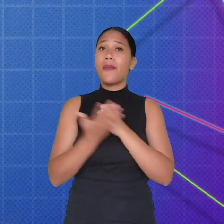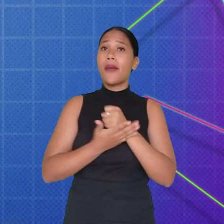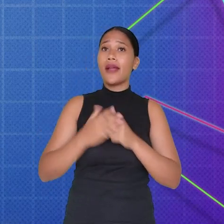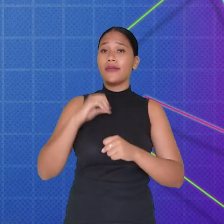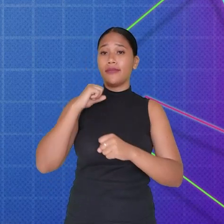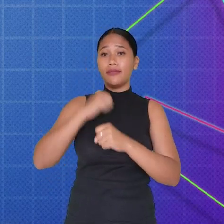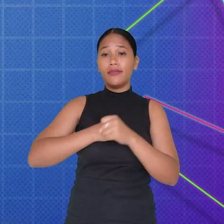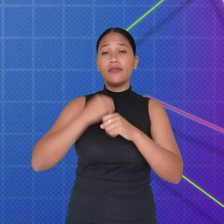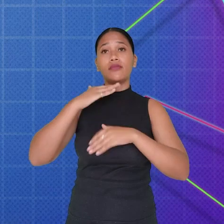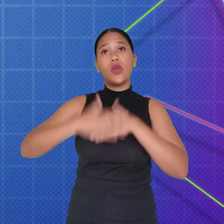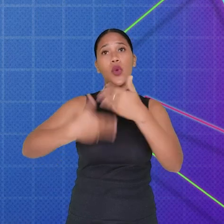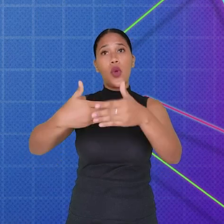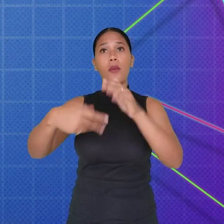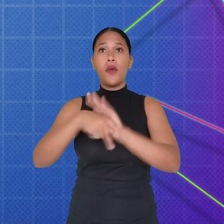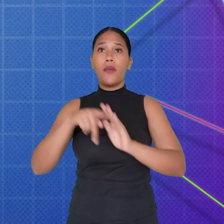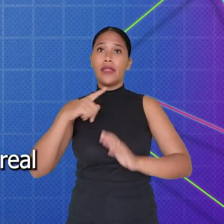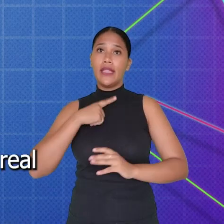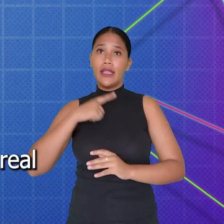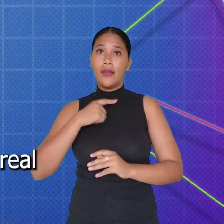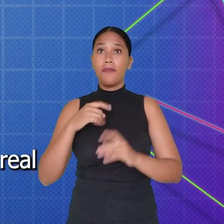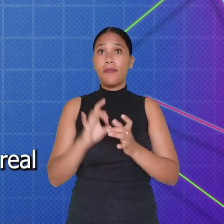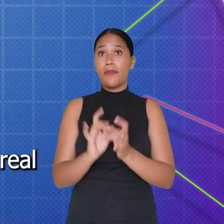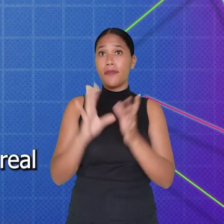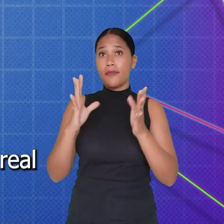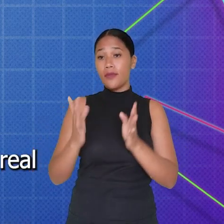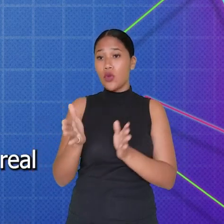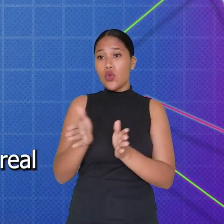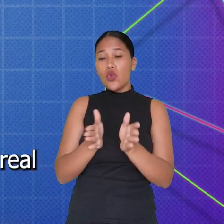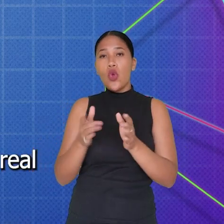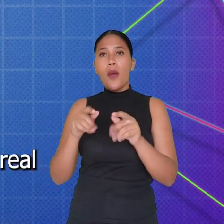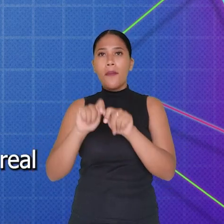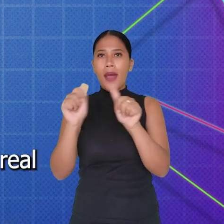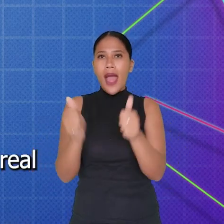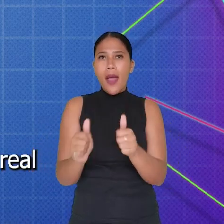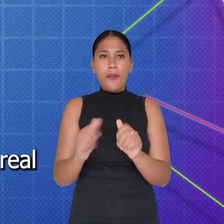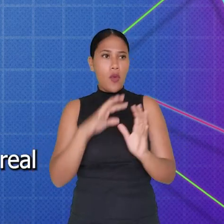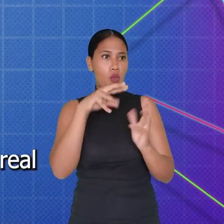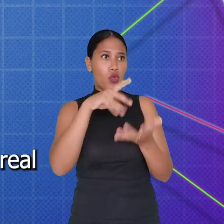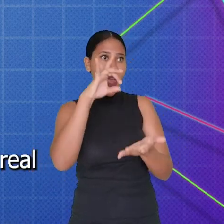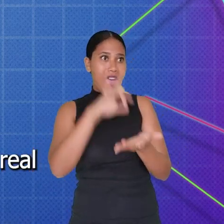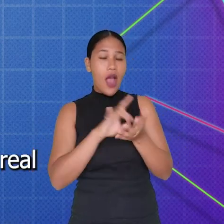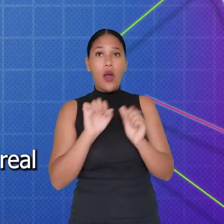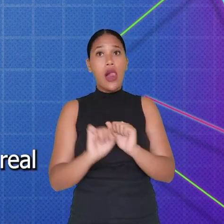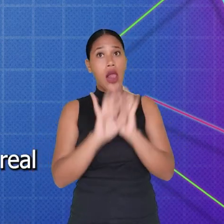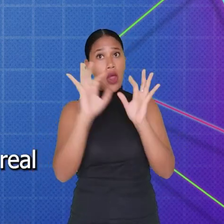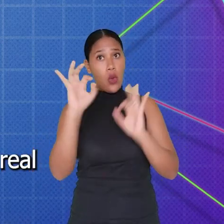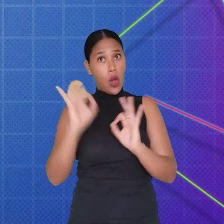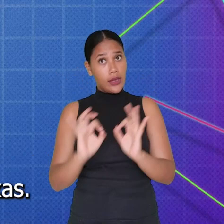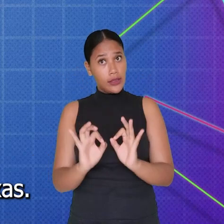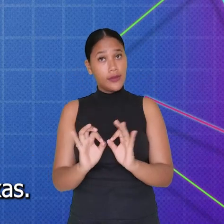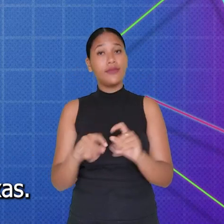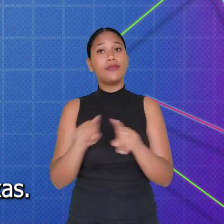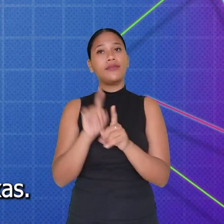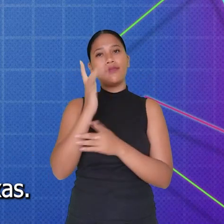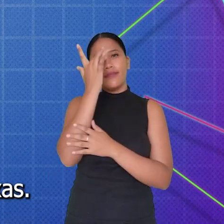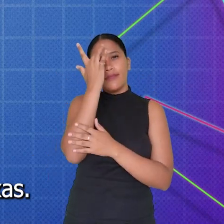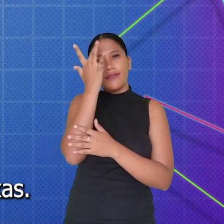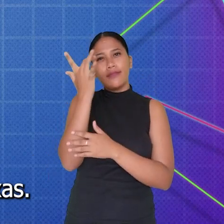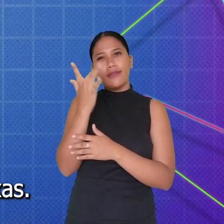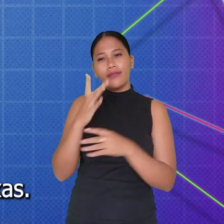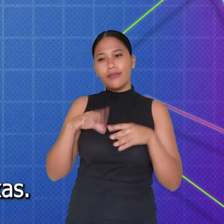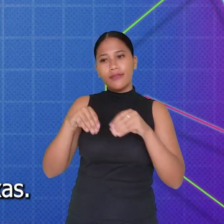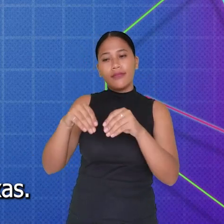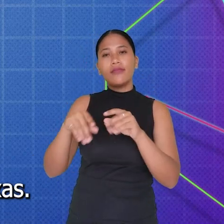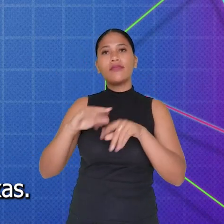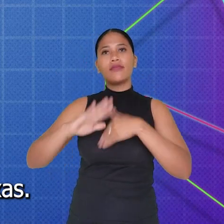criação de programas orientados a objetos e permitem modelar entidades do mundo real de maneira clara e organizada, facilitando a manutenção